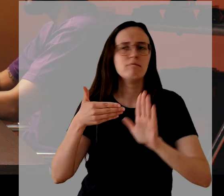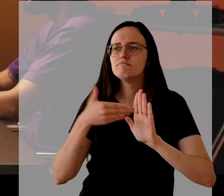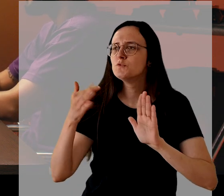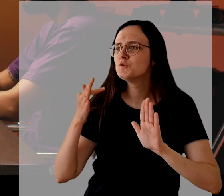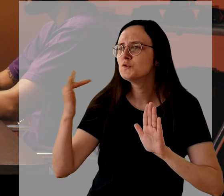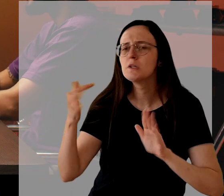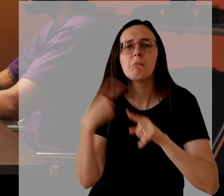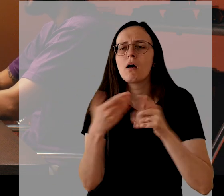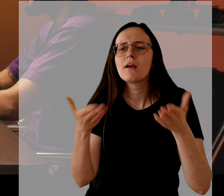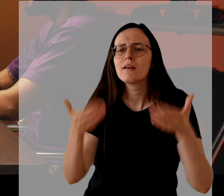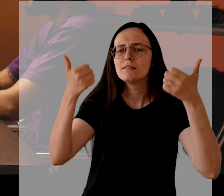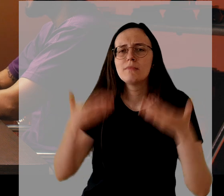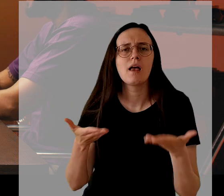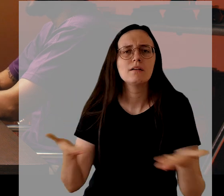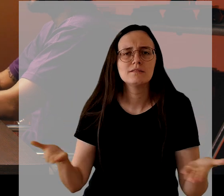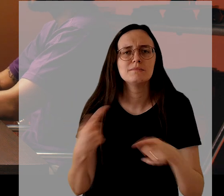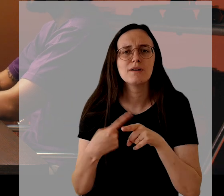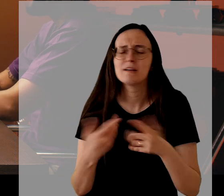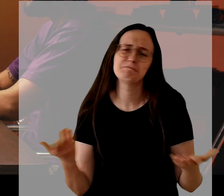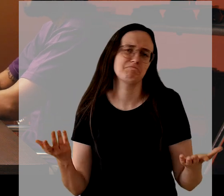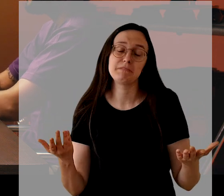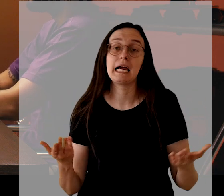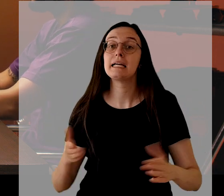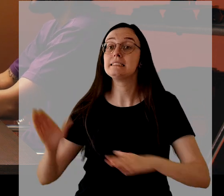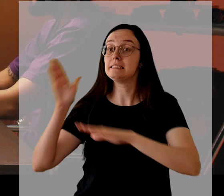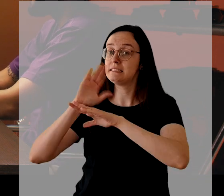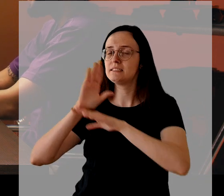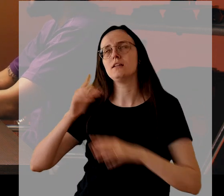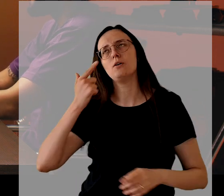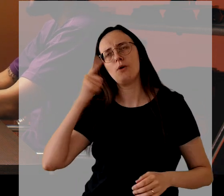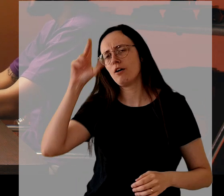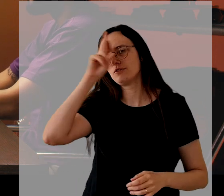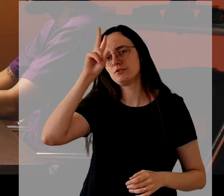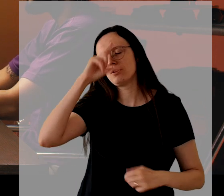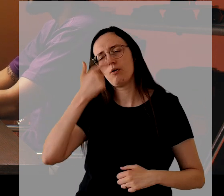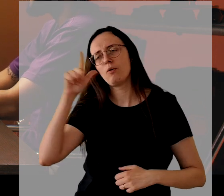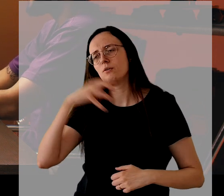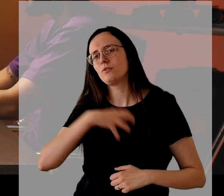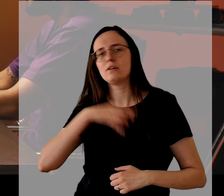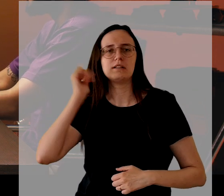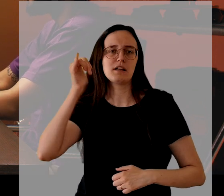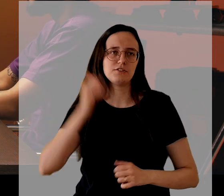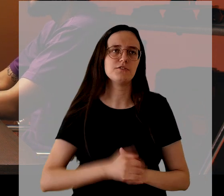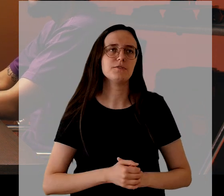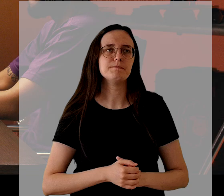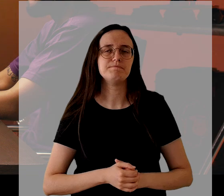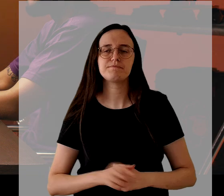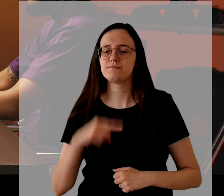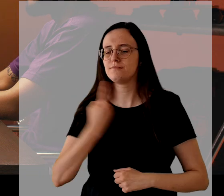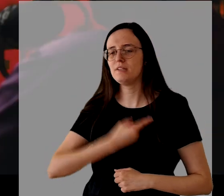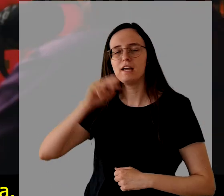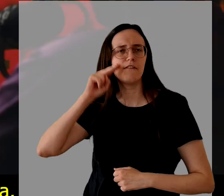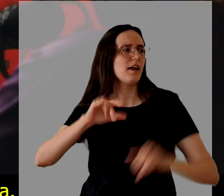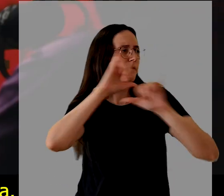para onde ele vai, por que ele está falando aquilo, né? No cinema, já é outra história, já entra outro peso narrativo. A gente vê